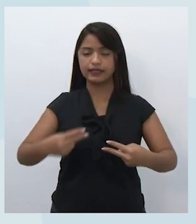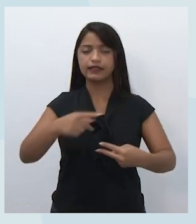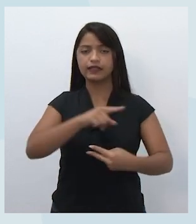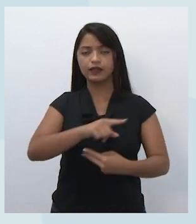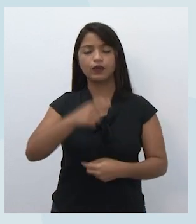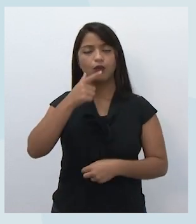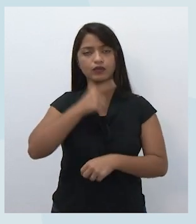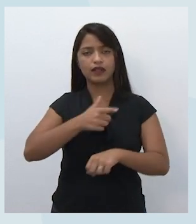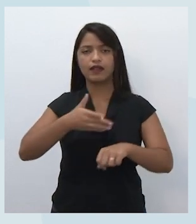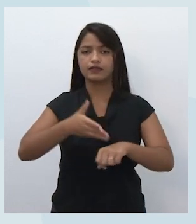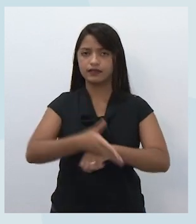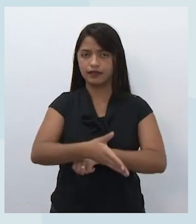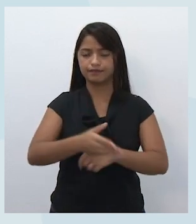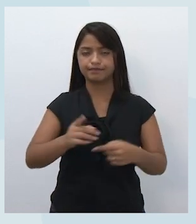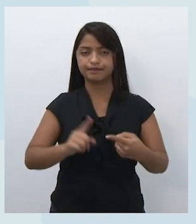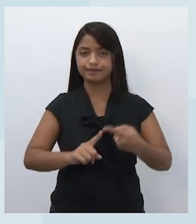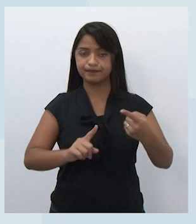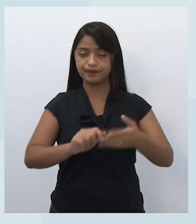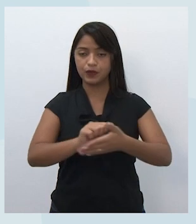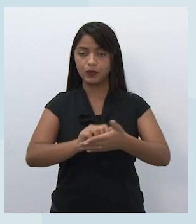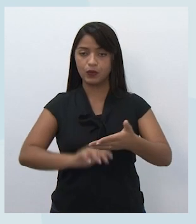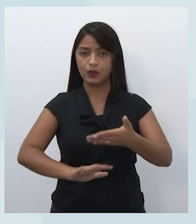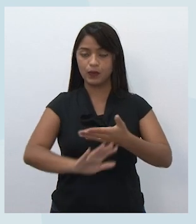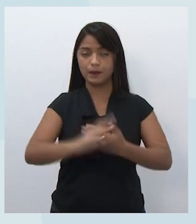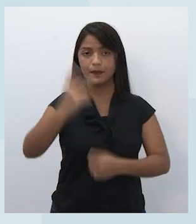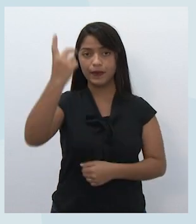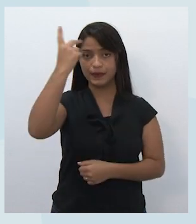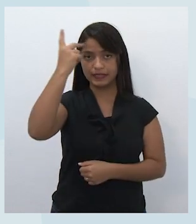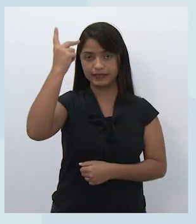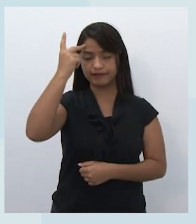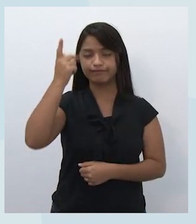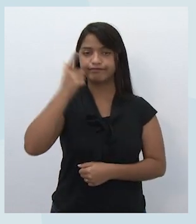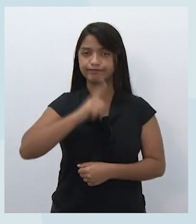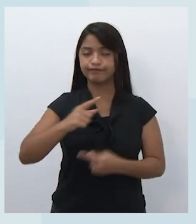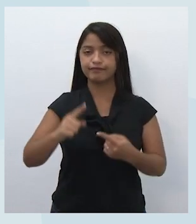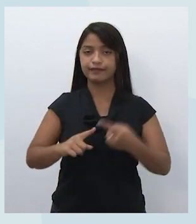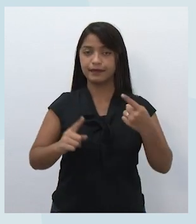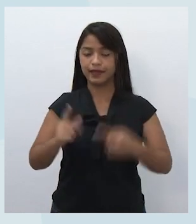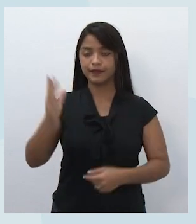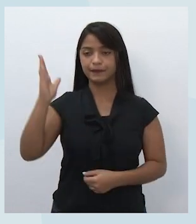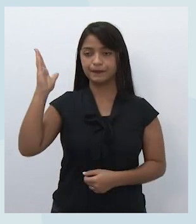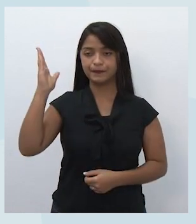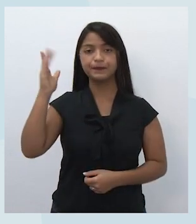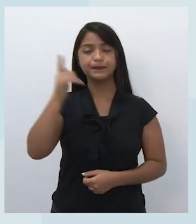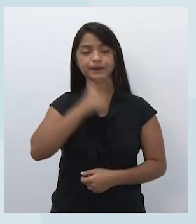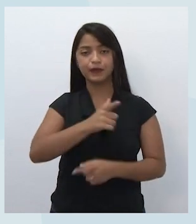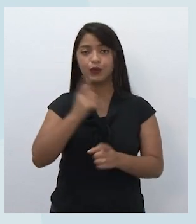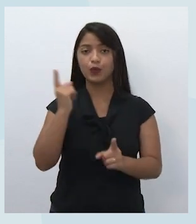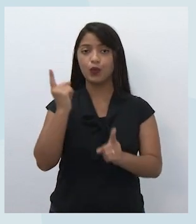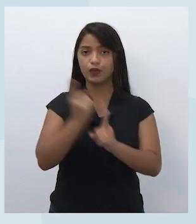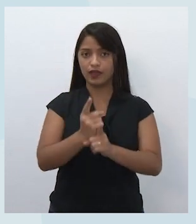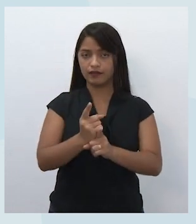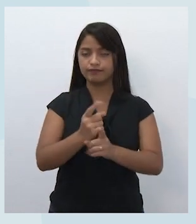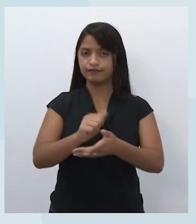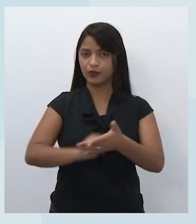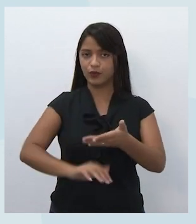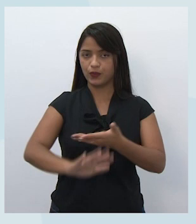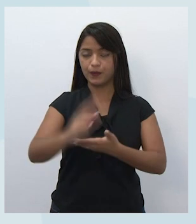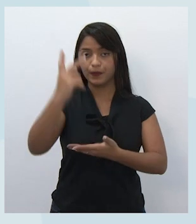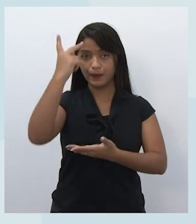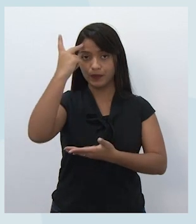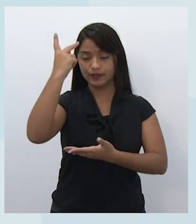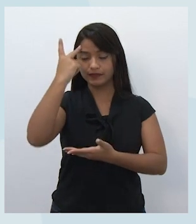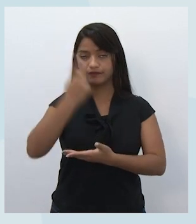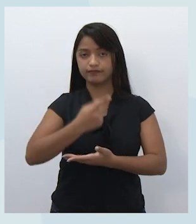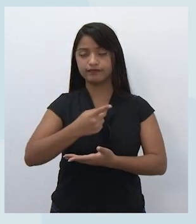acesso tanto ao currículo paulista, tá? Nesse primeiro link vocês encontram o currículo paulista da etapa